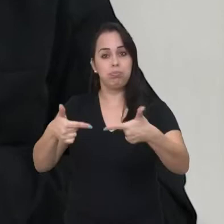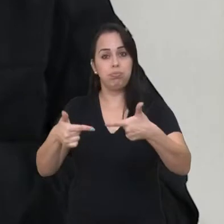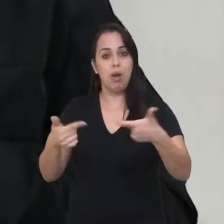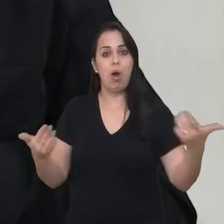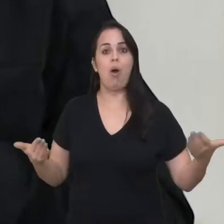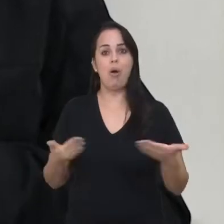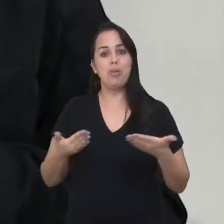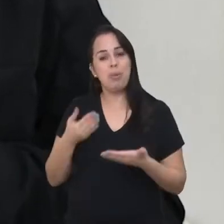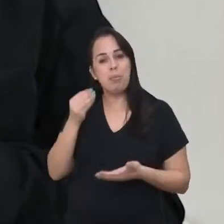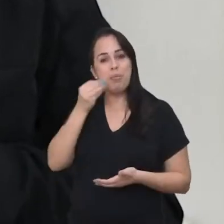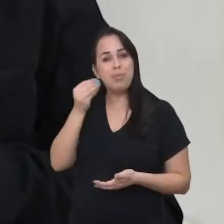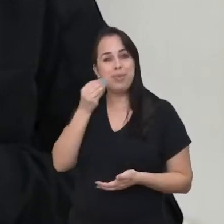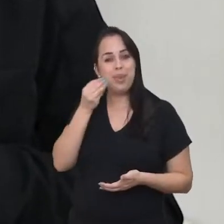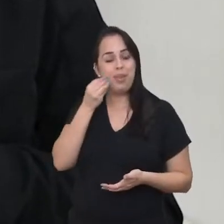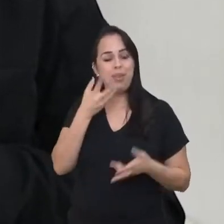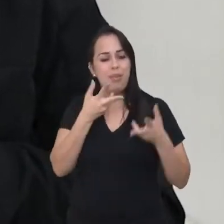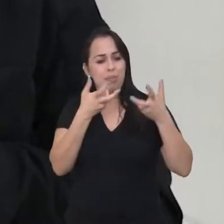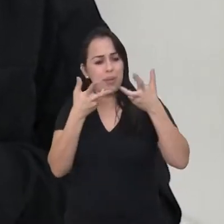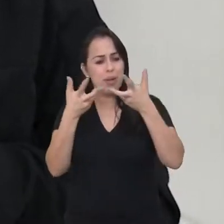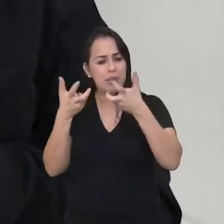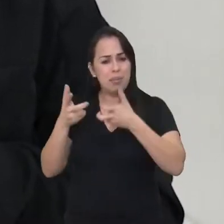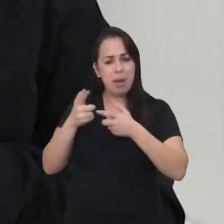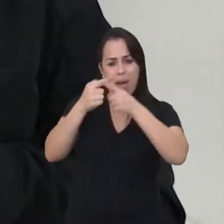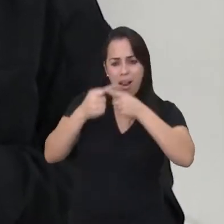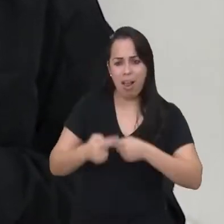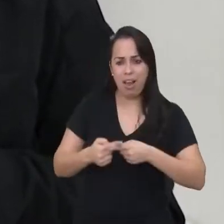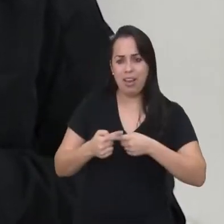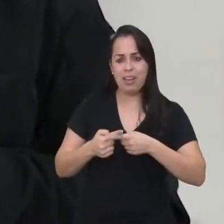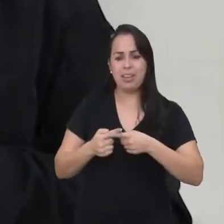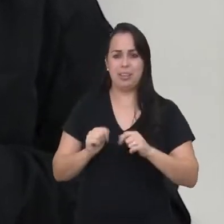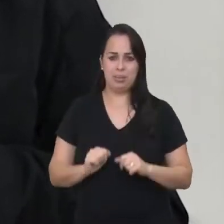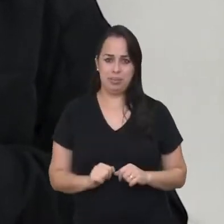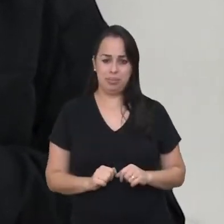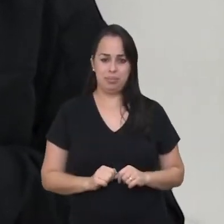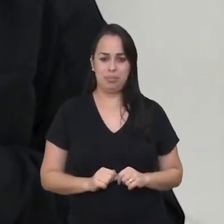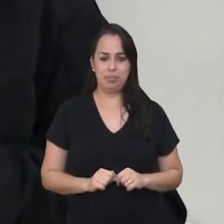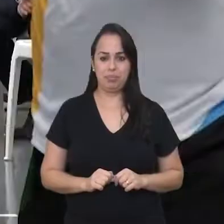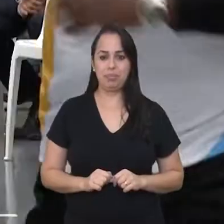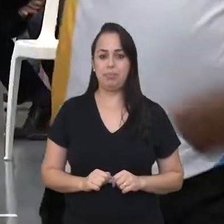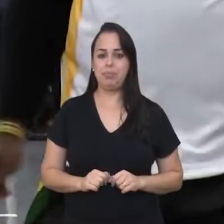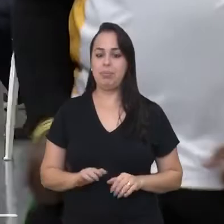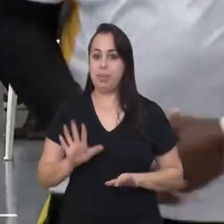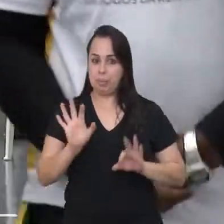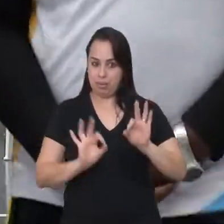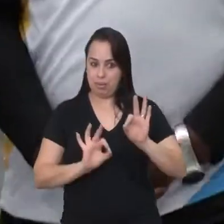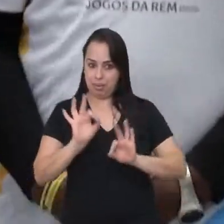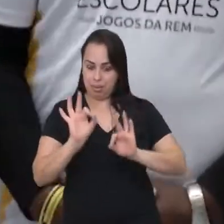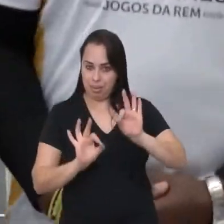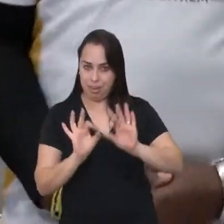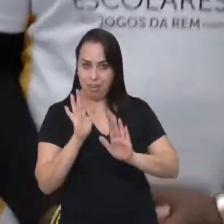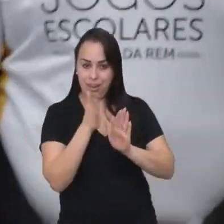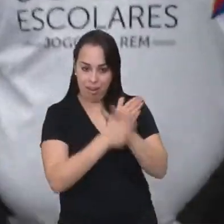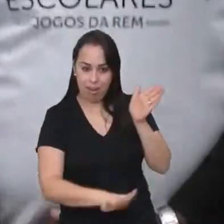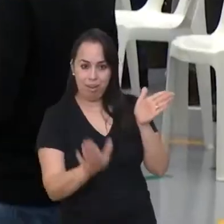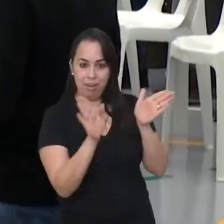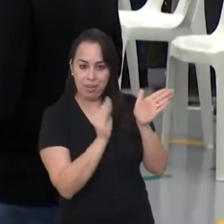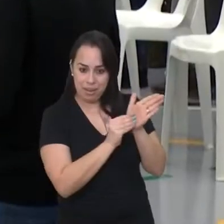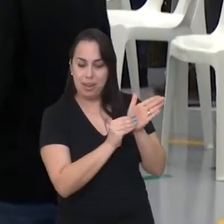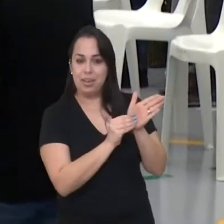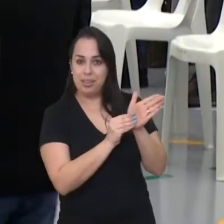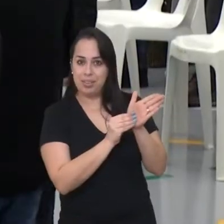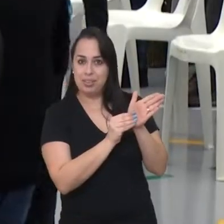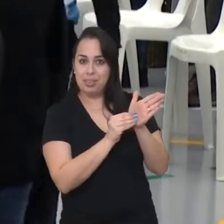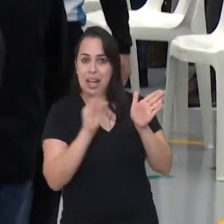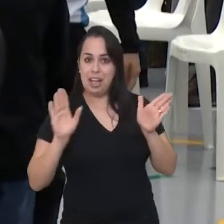e aí hoje nós temos a oportunidade de ver materializado todo esse trabalho que é desenvolvido pela Secretaria. e pode preparar o calendário porque os jogos